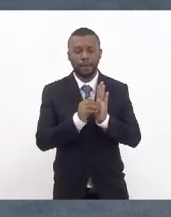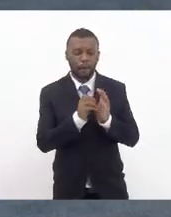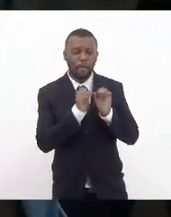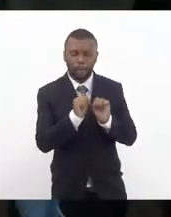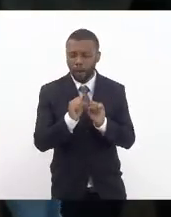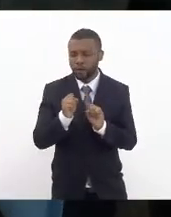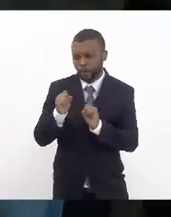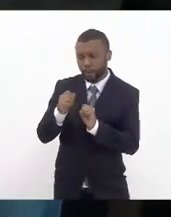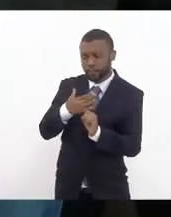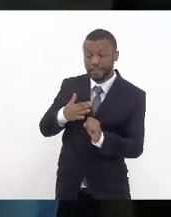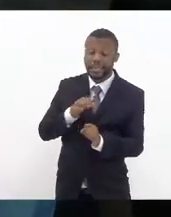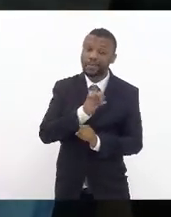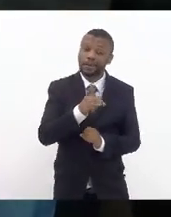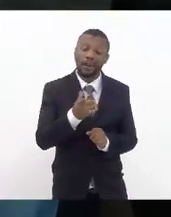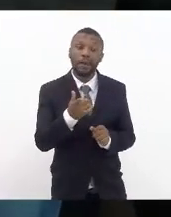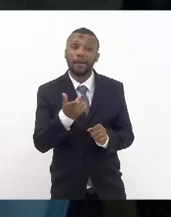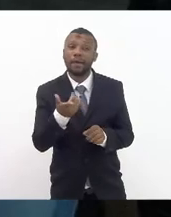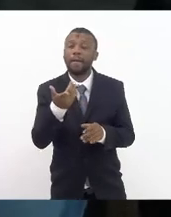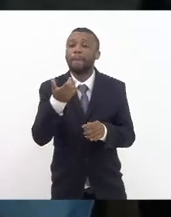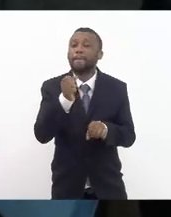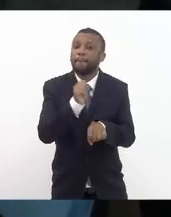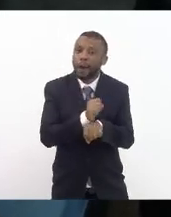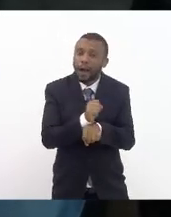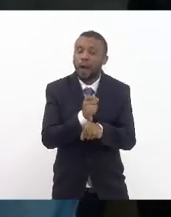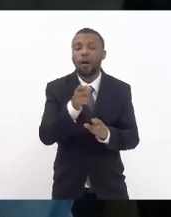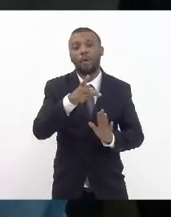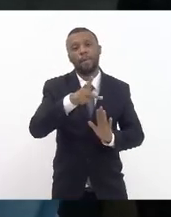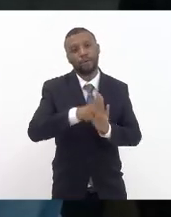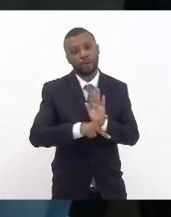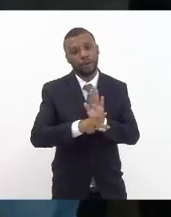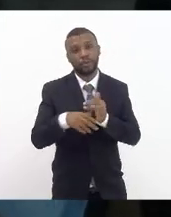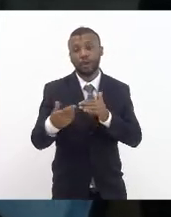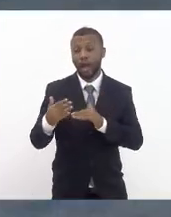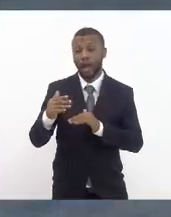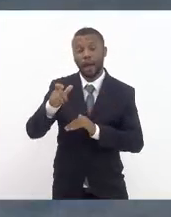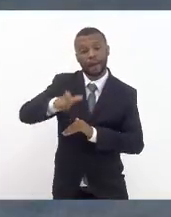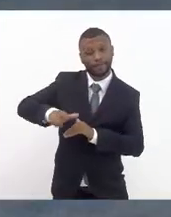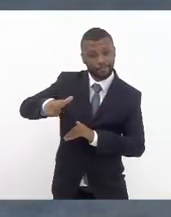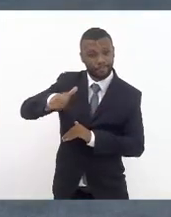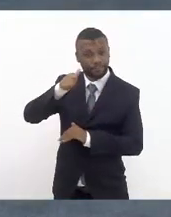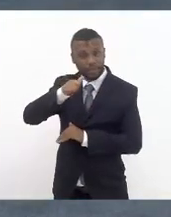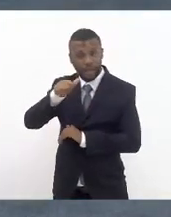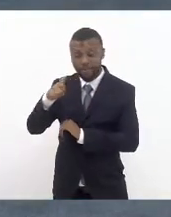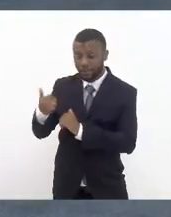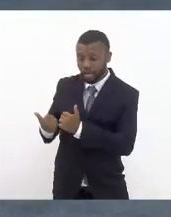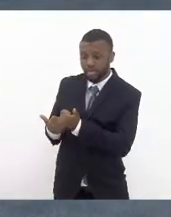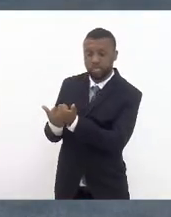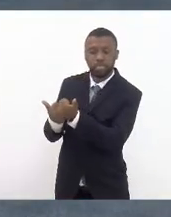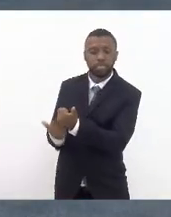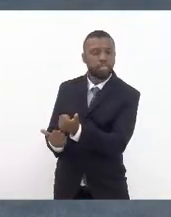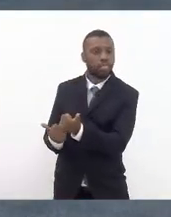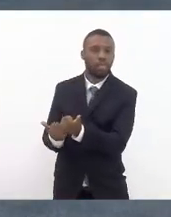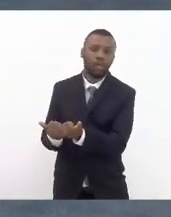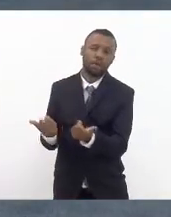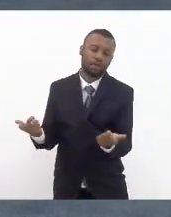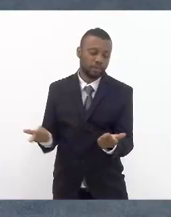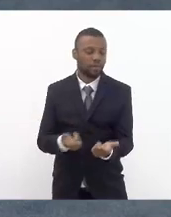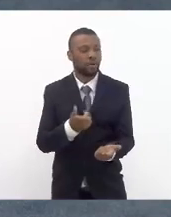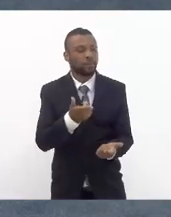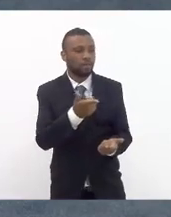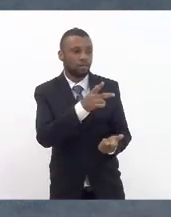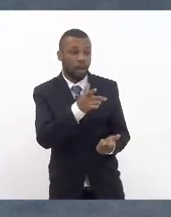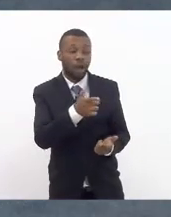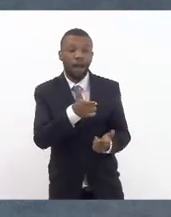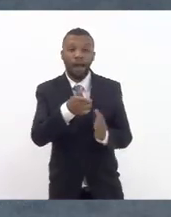tranquilo. Senão vai engessar o projeto e as marisqueiras não terão o amparo que elas precisam. De qualquer maneira, as emendas virão novamente para a